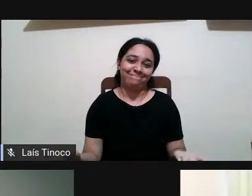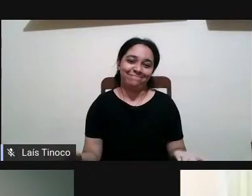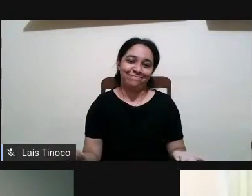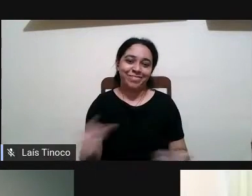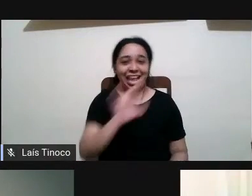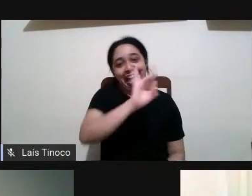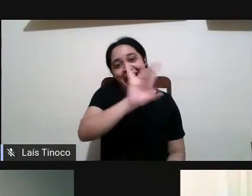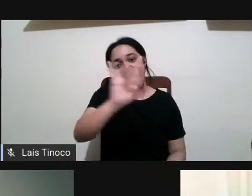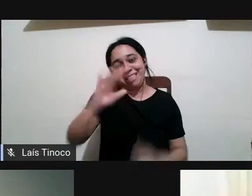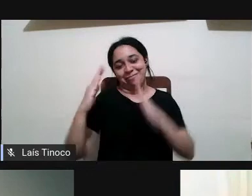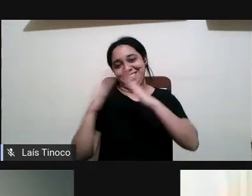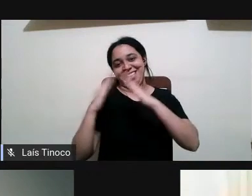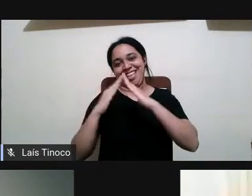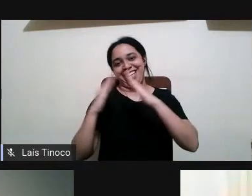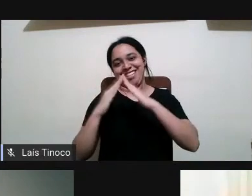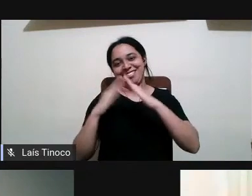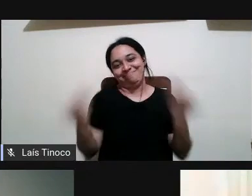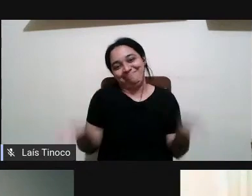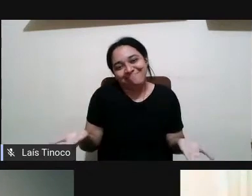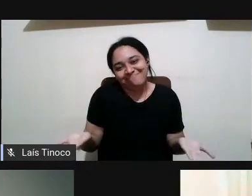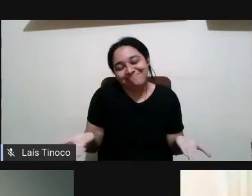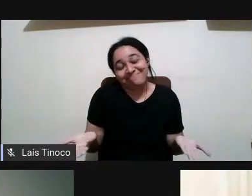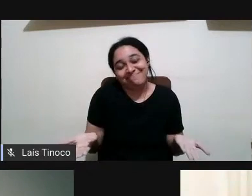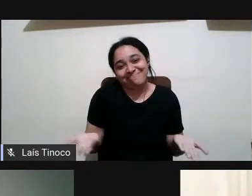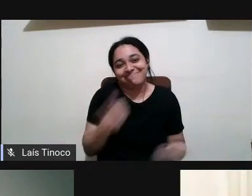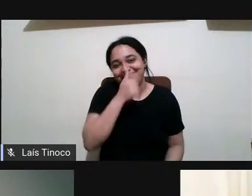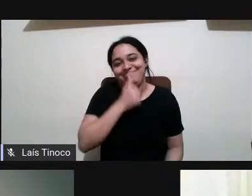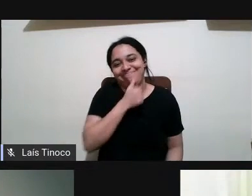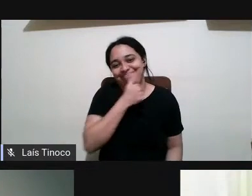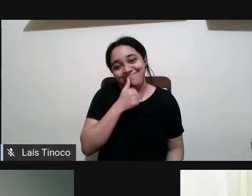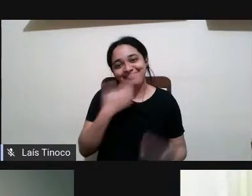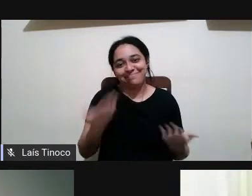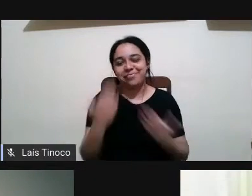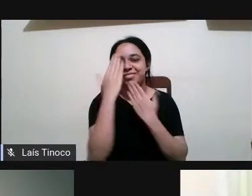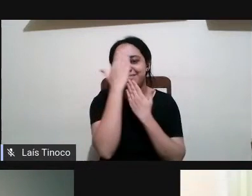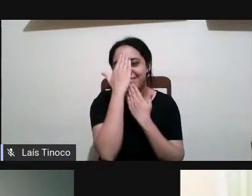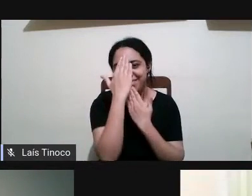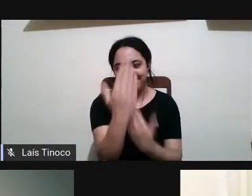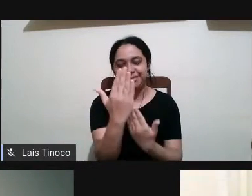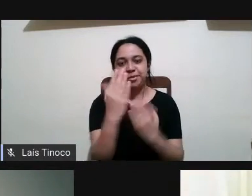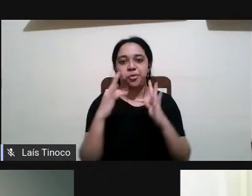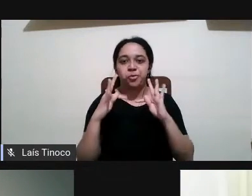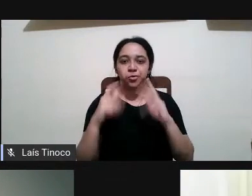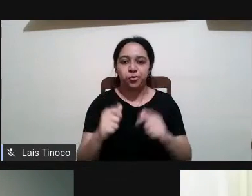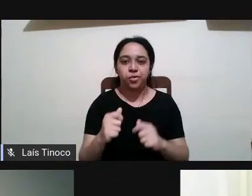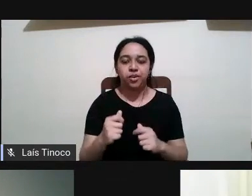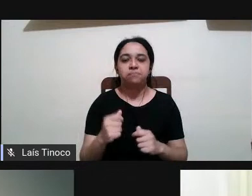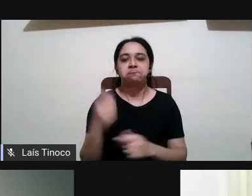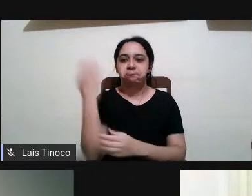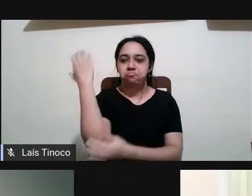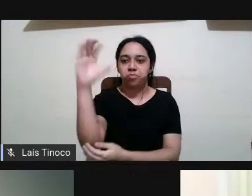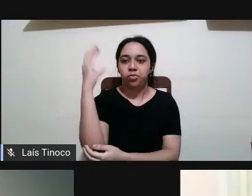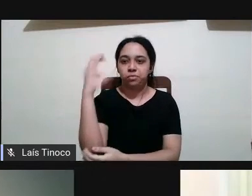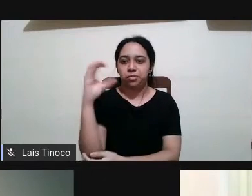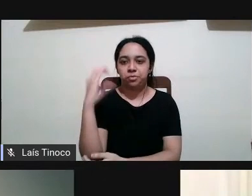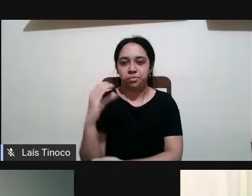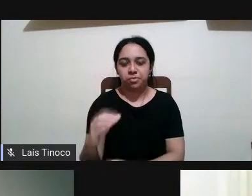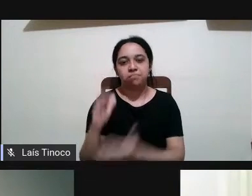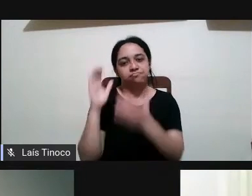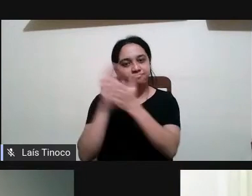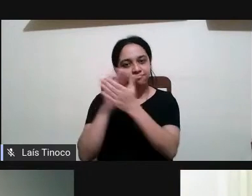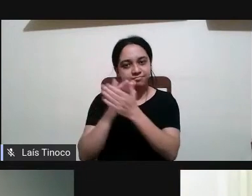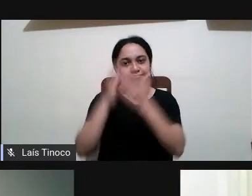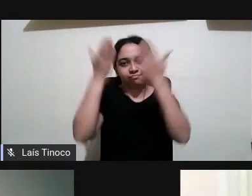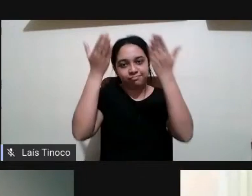um na sua casa. Então, nossos agradecimentos. Tem muita gente aqui mandando mensagem, parabenizando